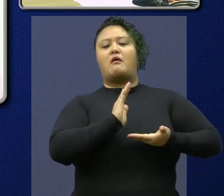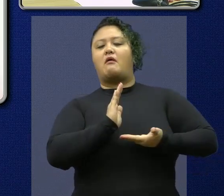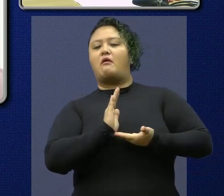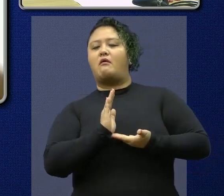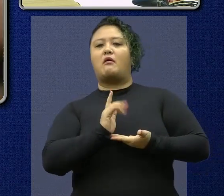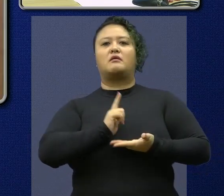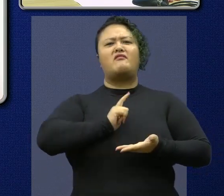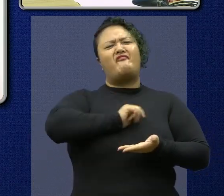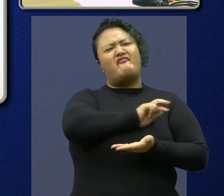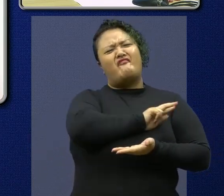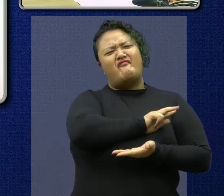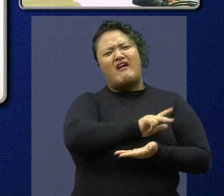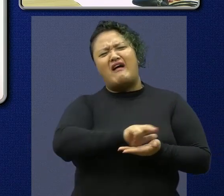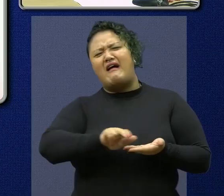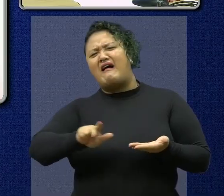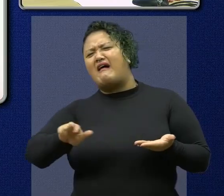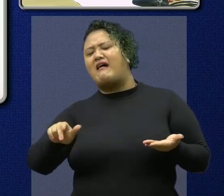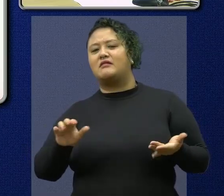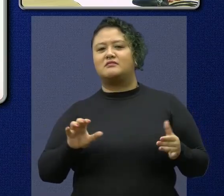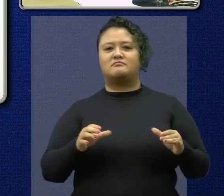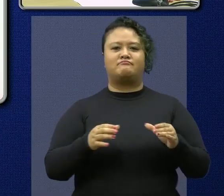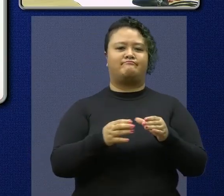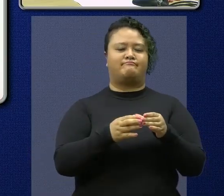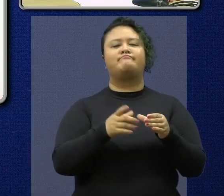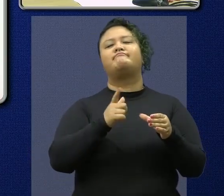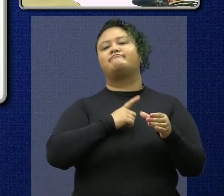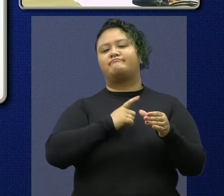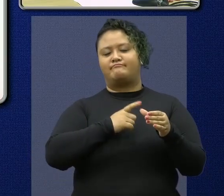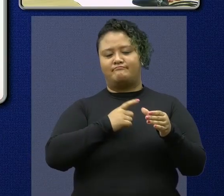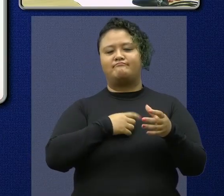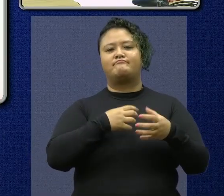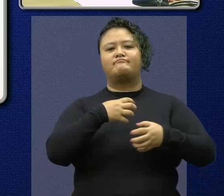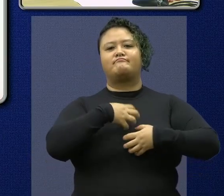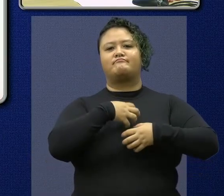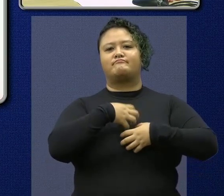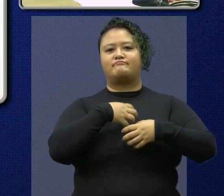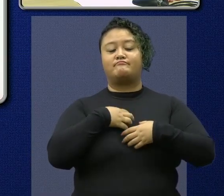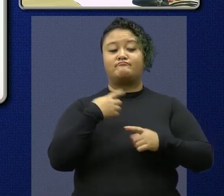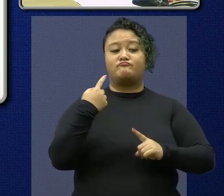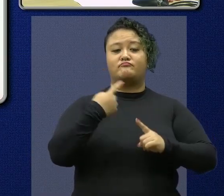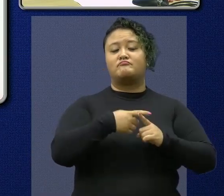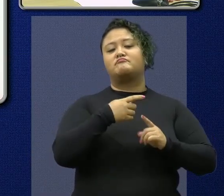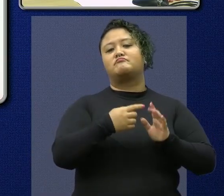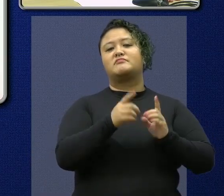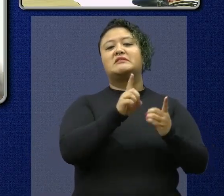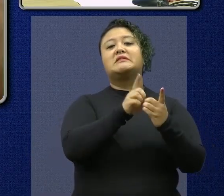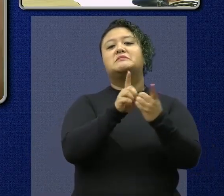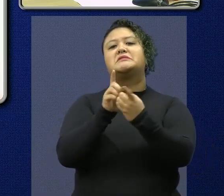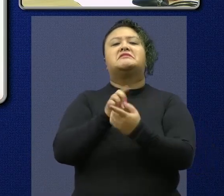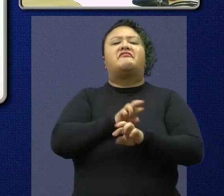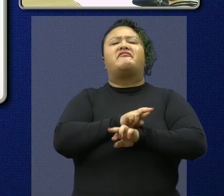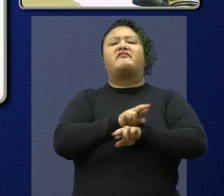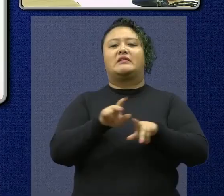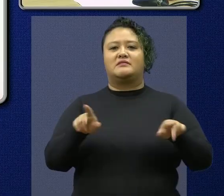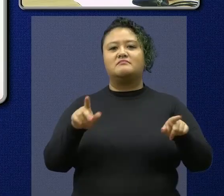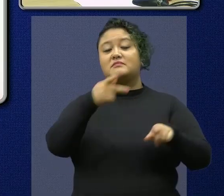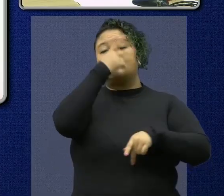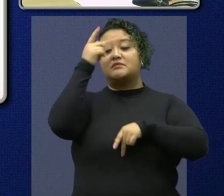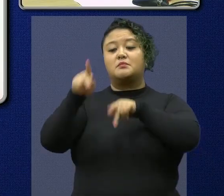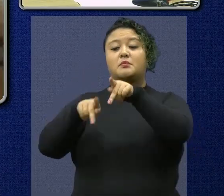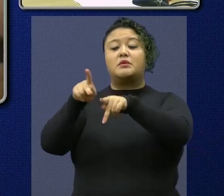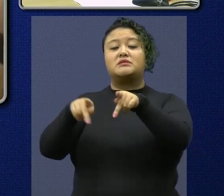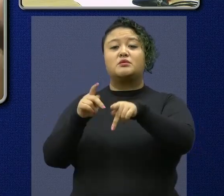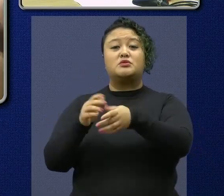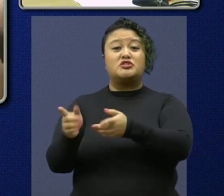tem ali um cardápio muito grande para atender da melhor maneira possível, né, essa população que chega ali